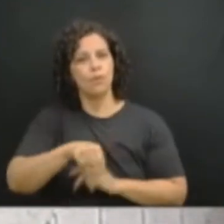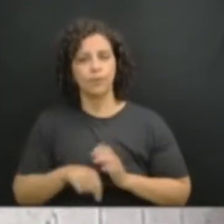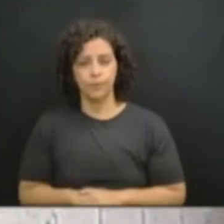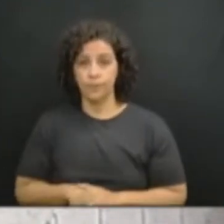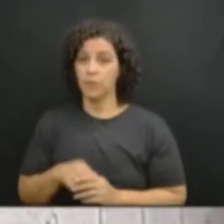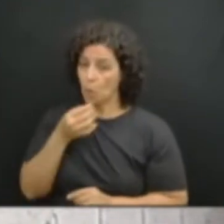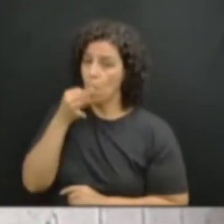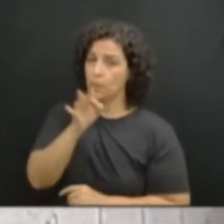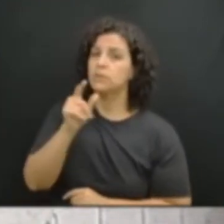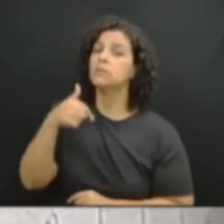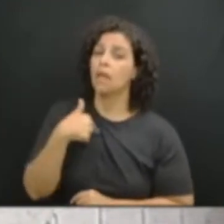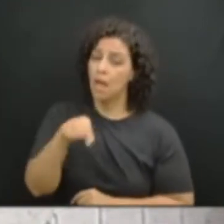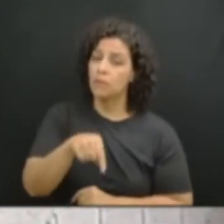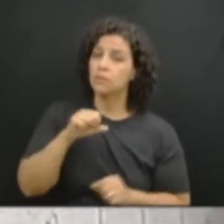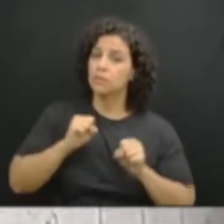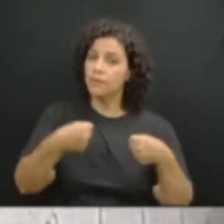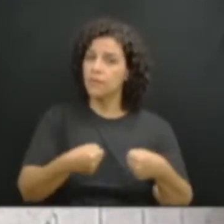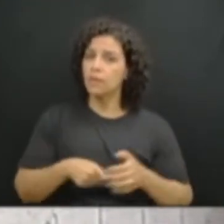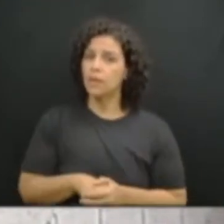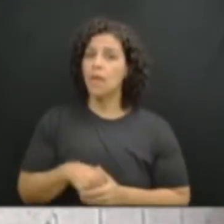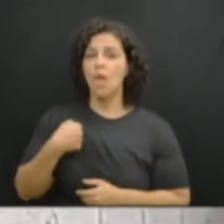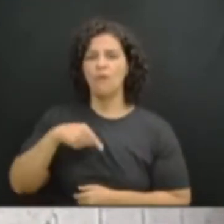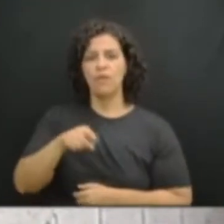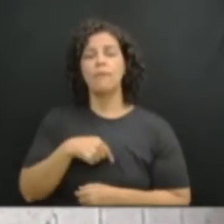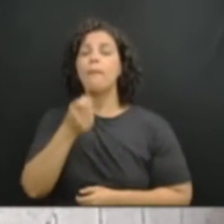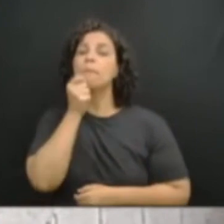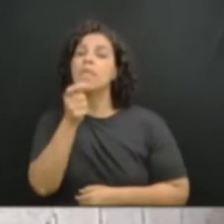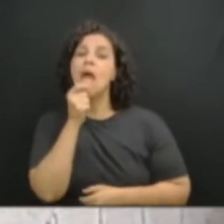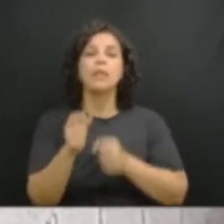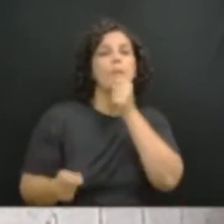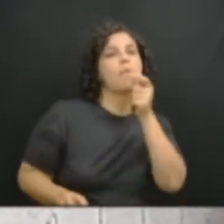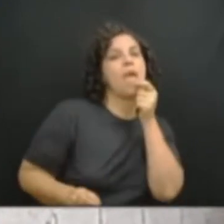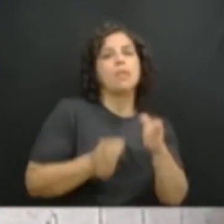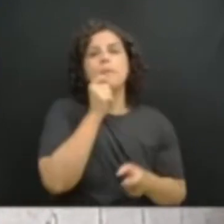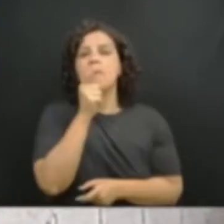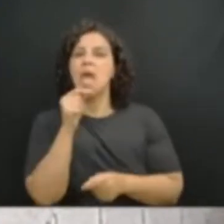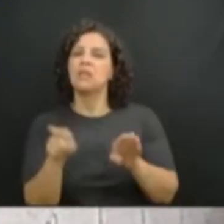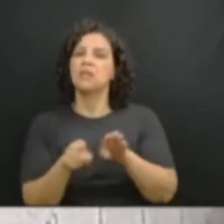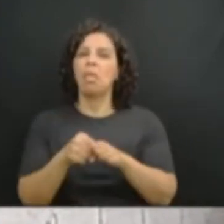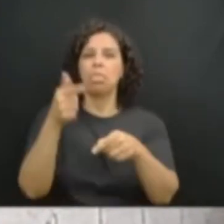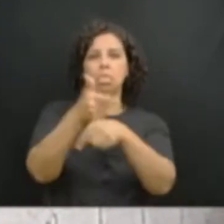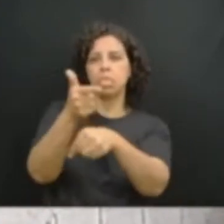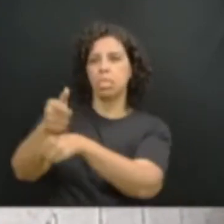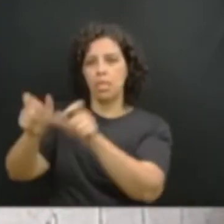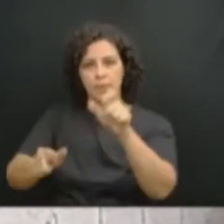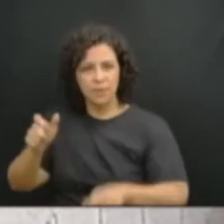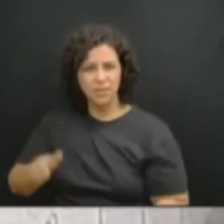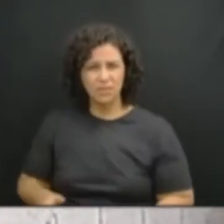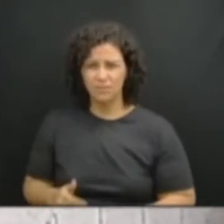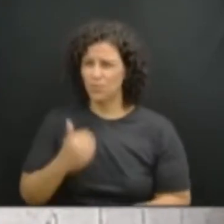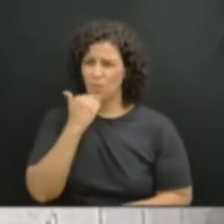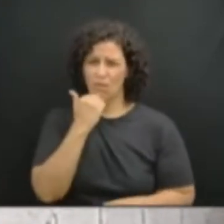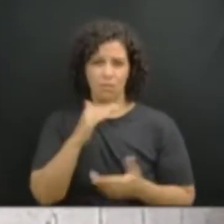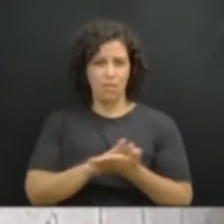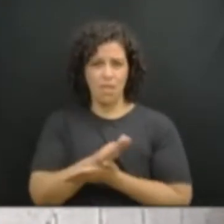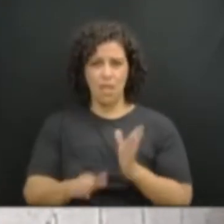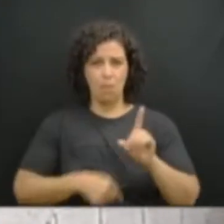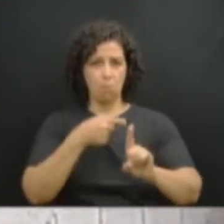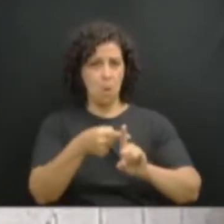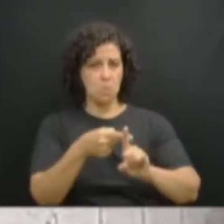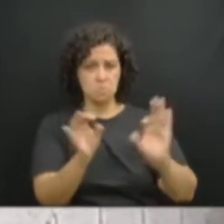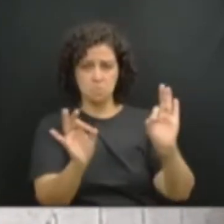É isso que é defender. Sair aqui fazendo piadinha de mau gosto e atacando as pessoas não produz nada de